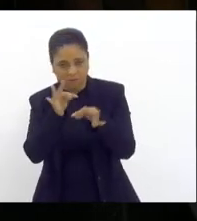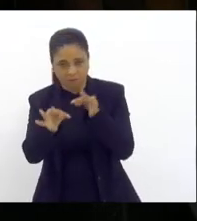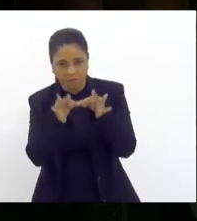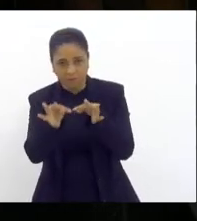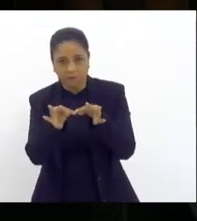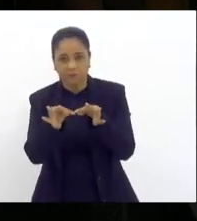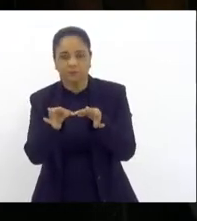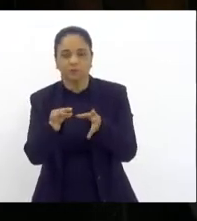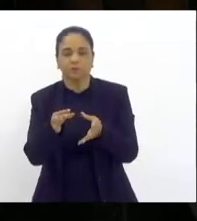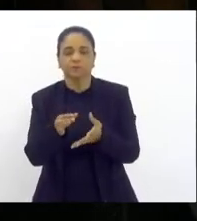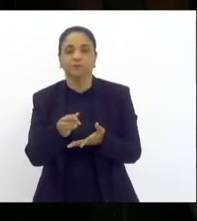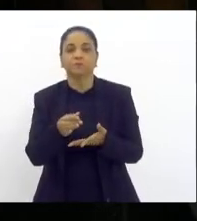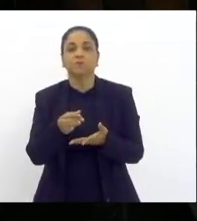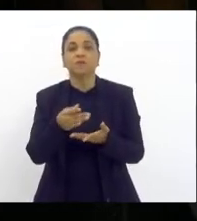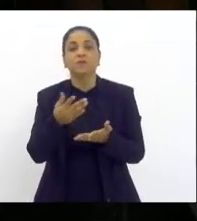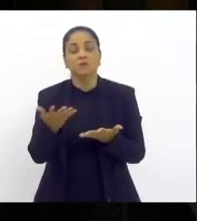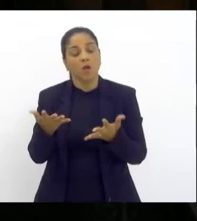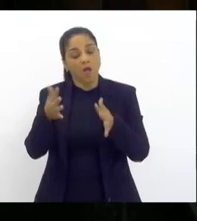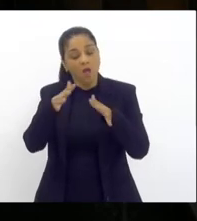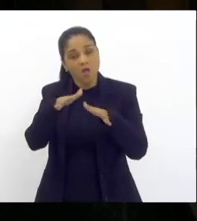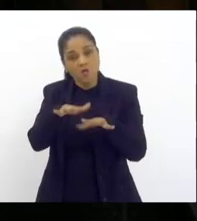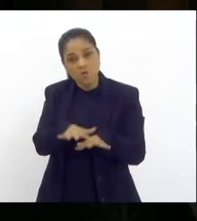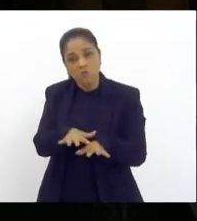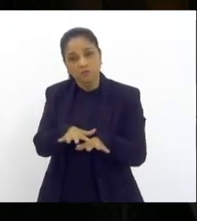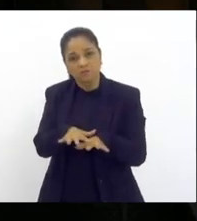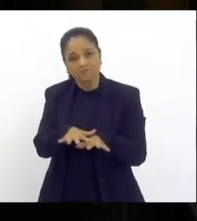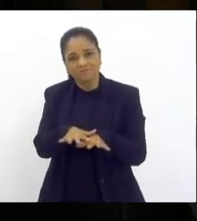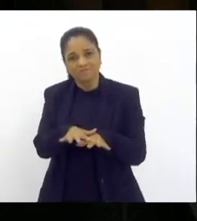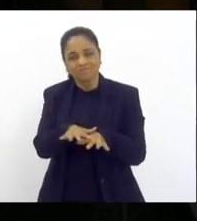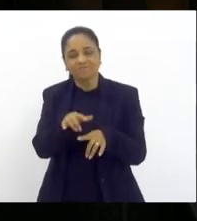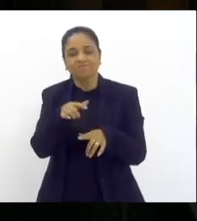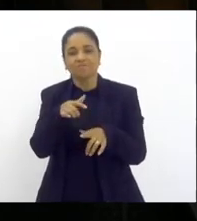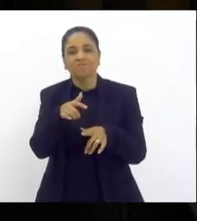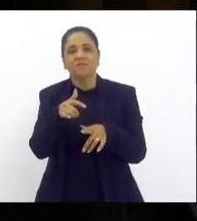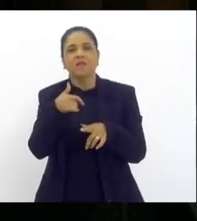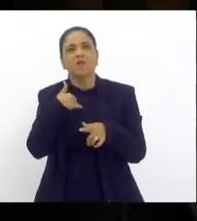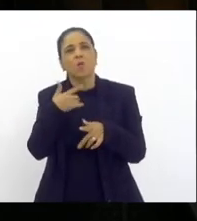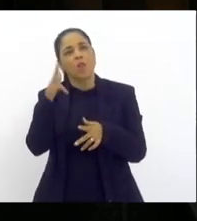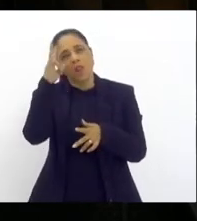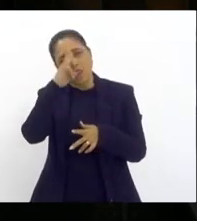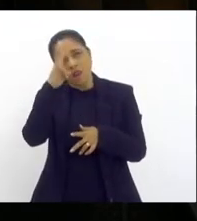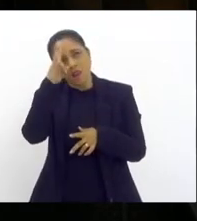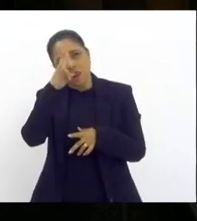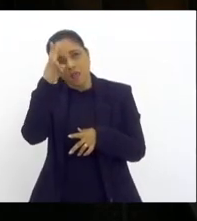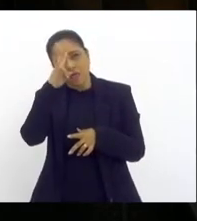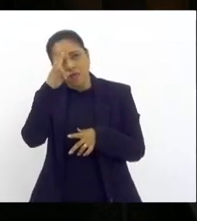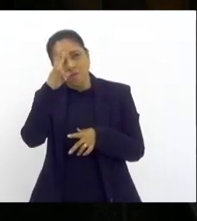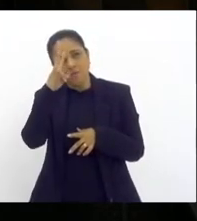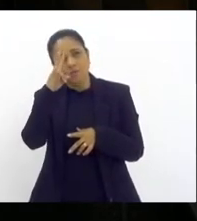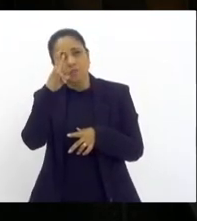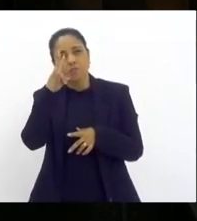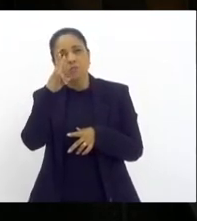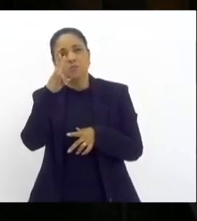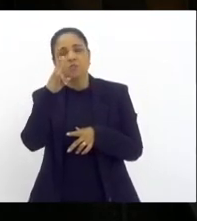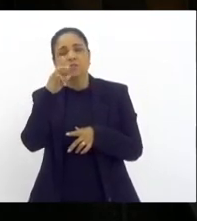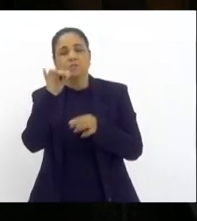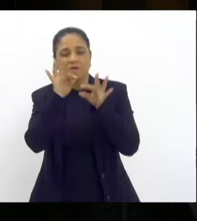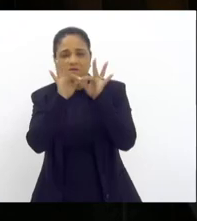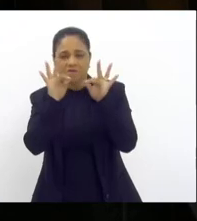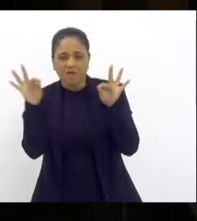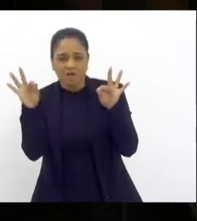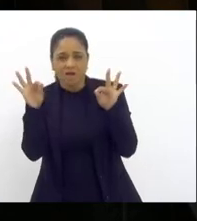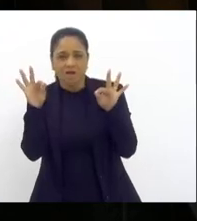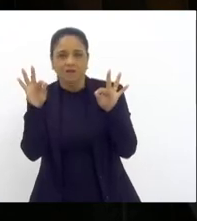propus essa inclusão, que me lembro de uma fala, inclusive, de Vossa Excelência, presidente Renata, que disse uma